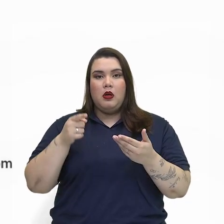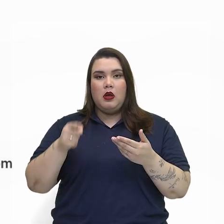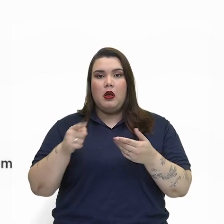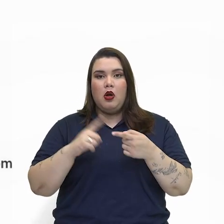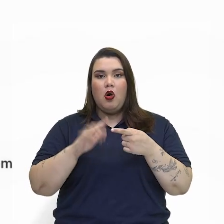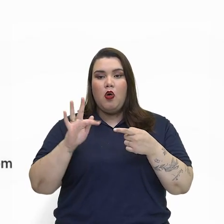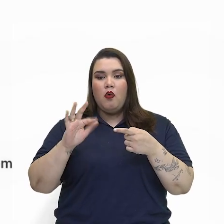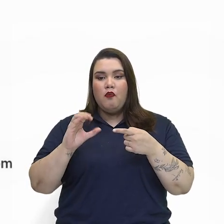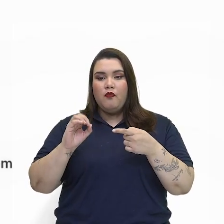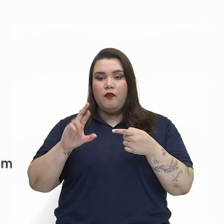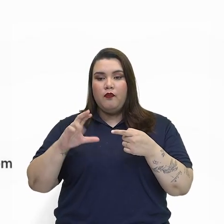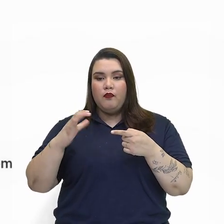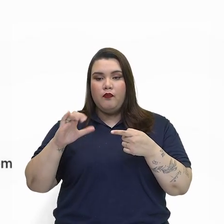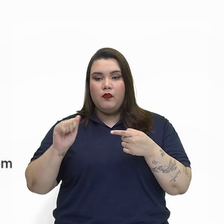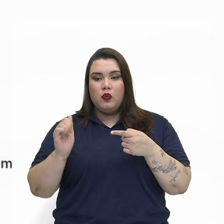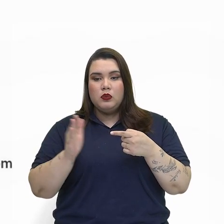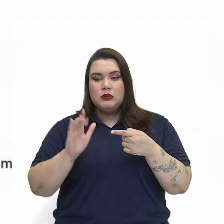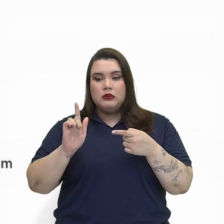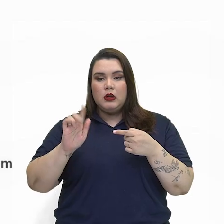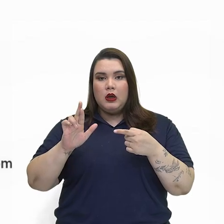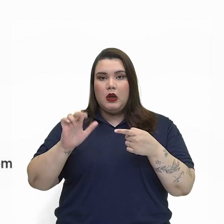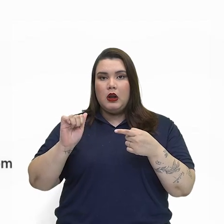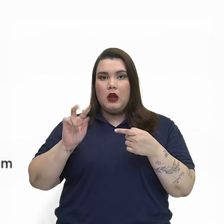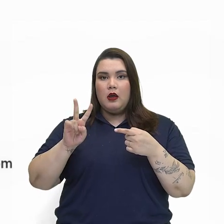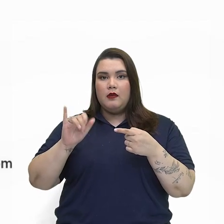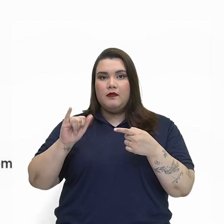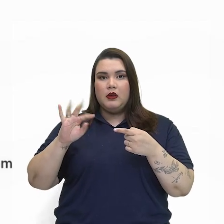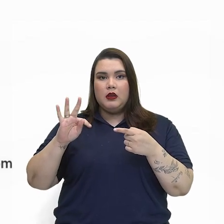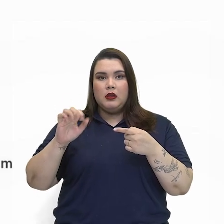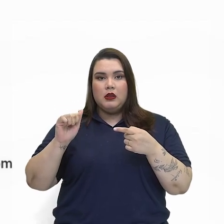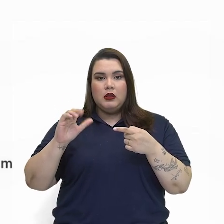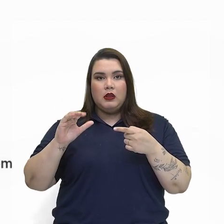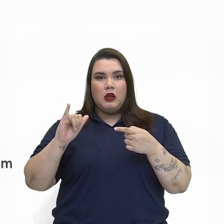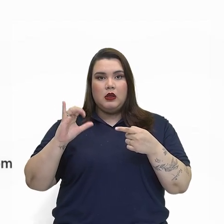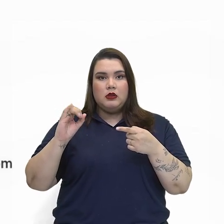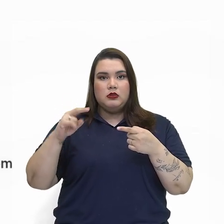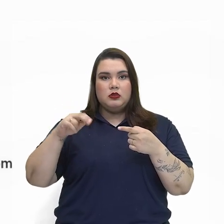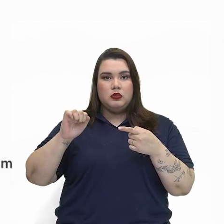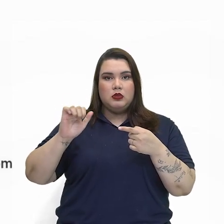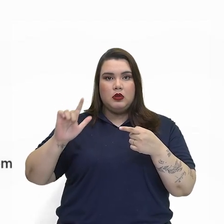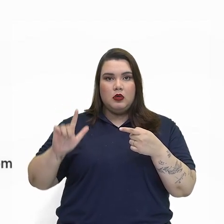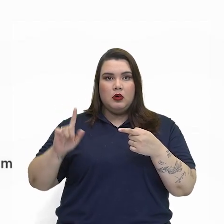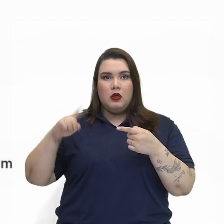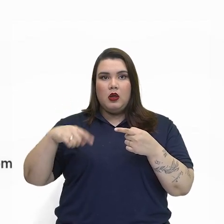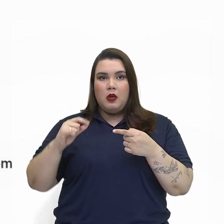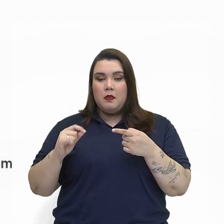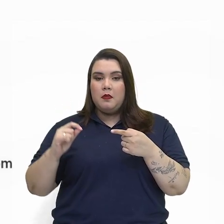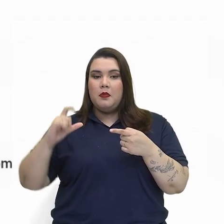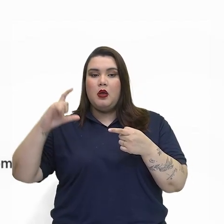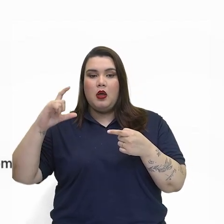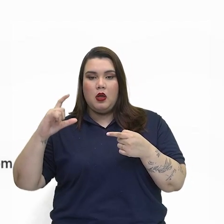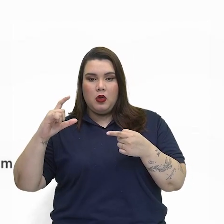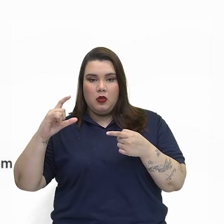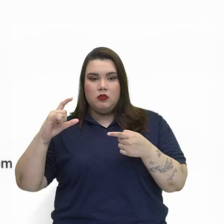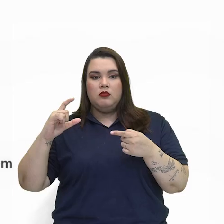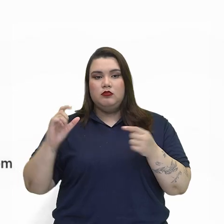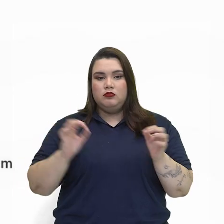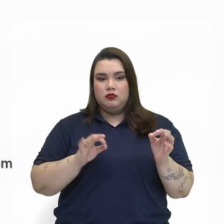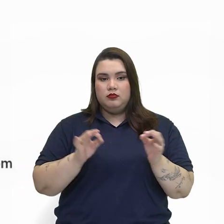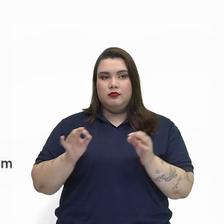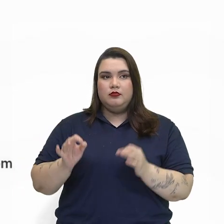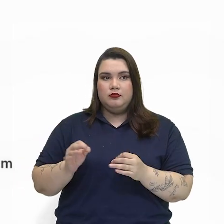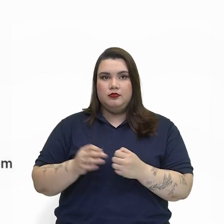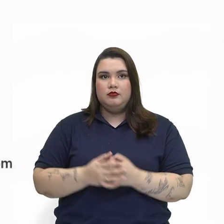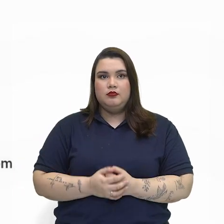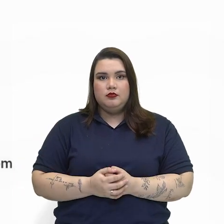é maior, tá certo? E aí lá no afélio a força gravitacional é menor entre os planetas, entre o planeta e o